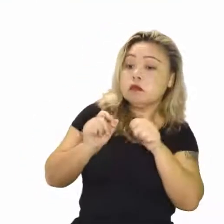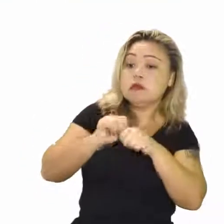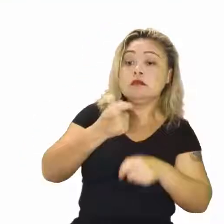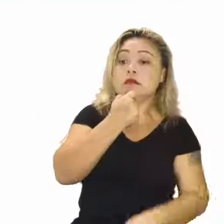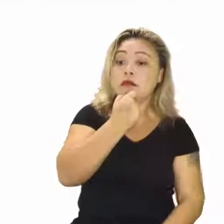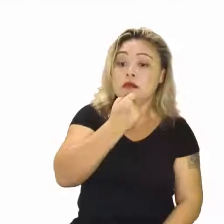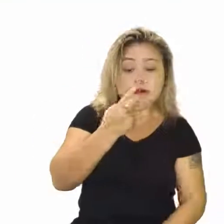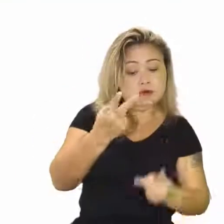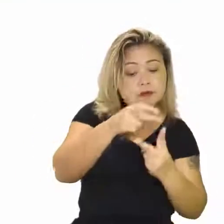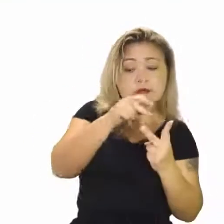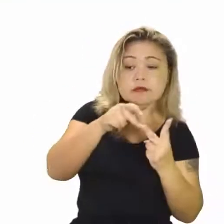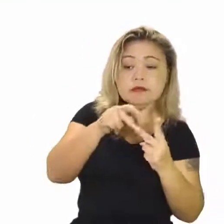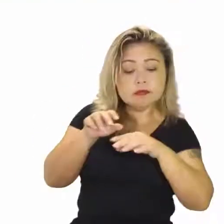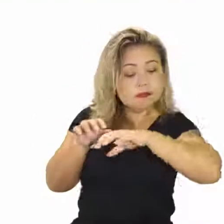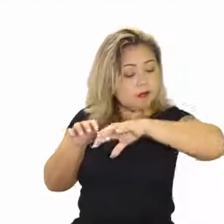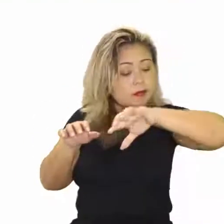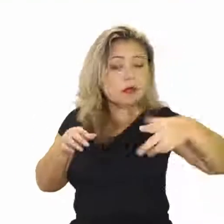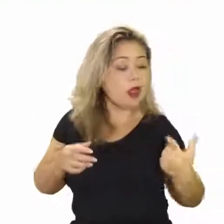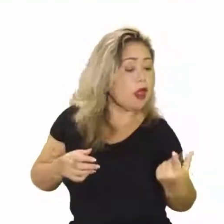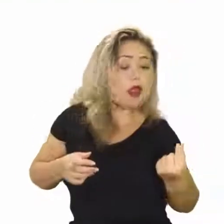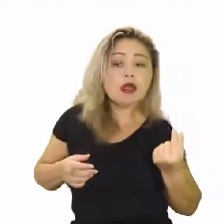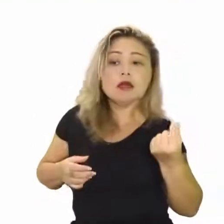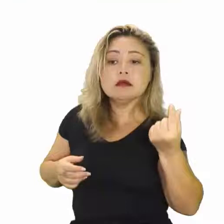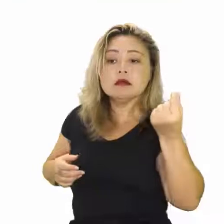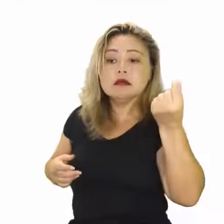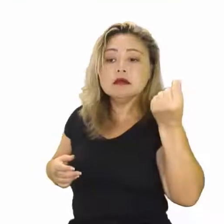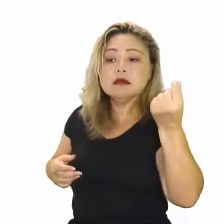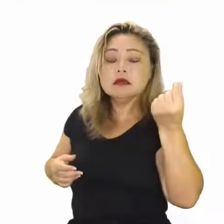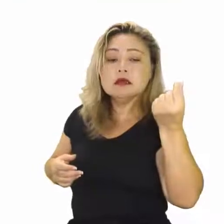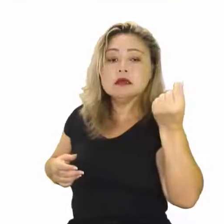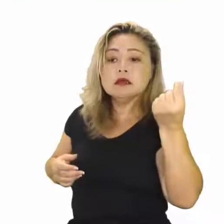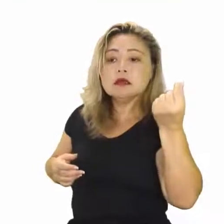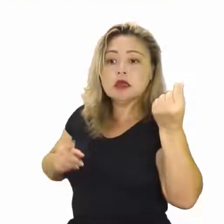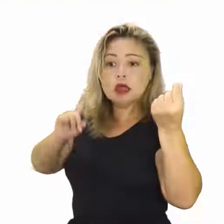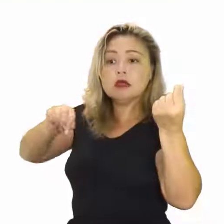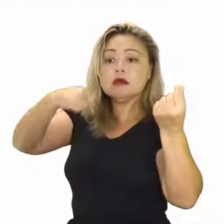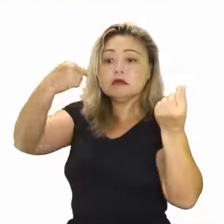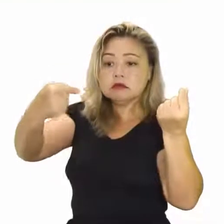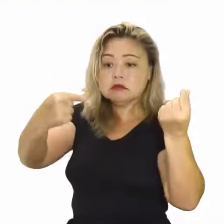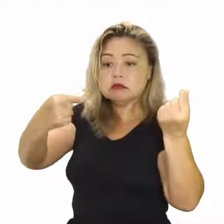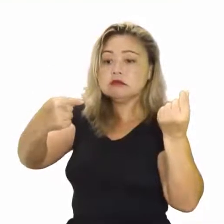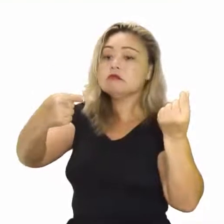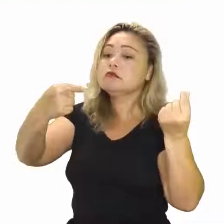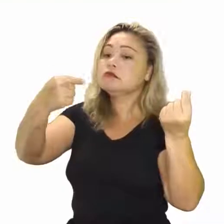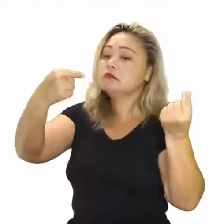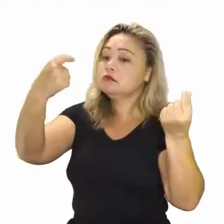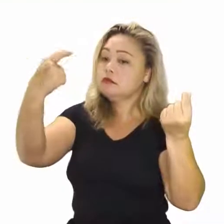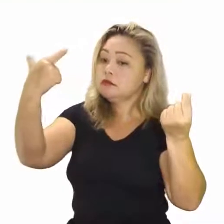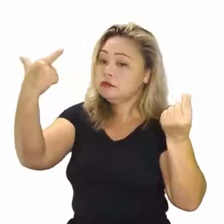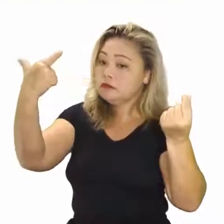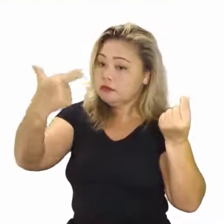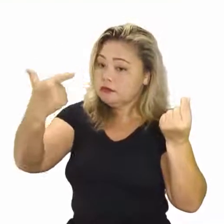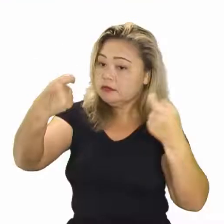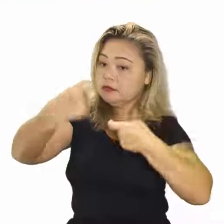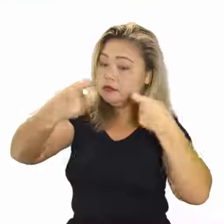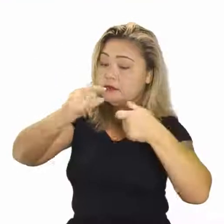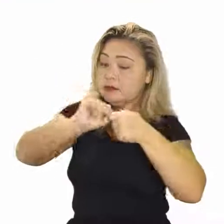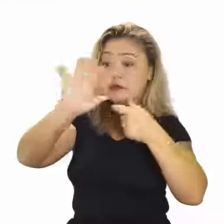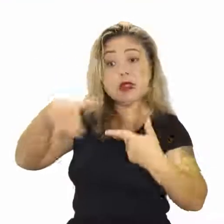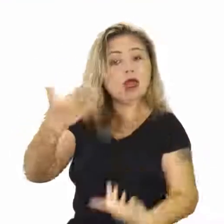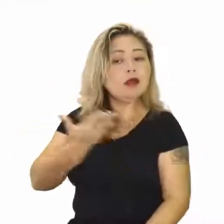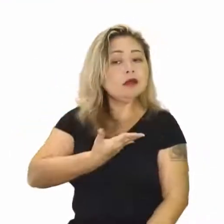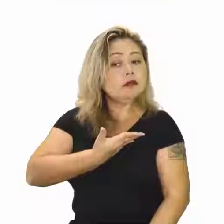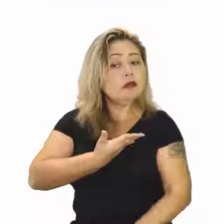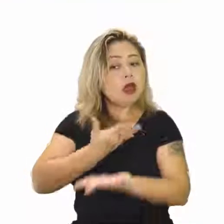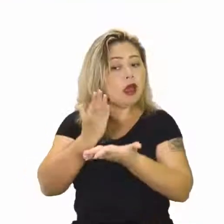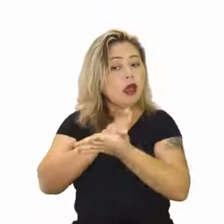vão ter aqui o Bloco Capitalista. Aqui, depois da Segunda Guerra Mundial, toda essa amizade aqui vai